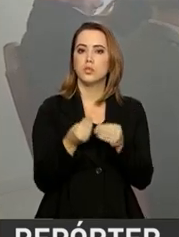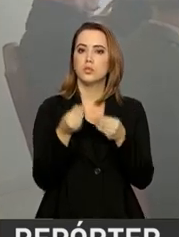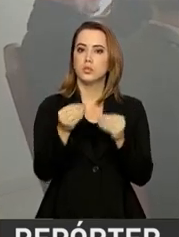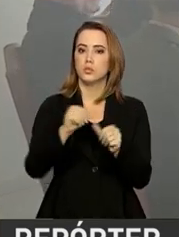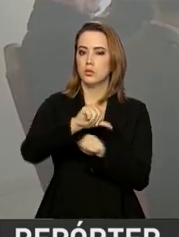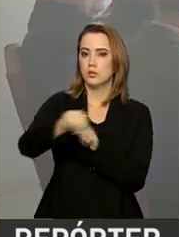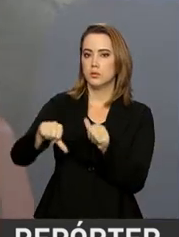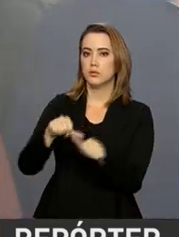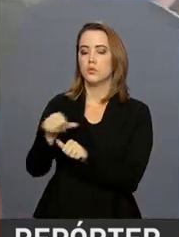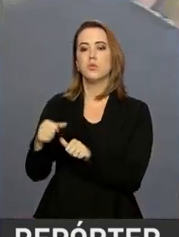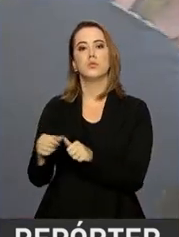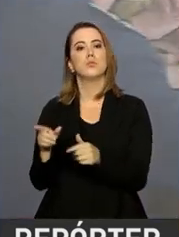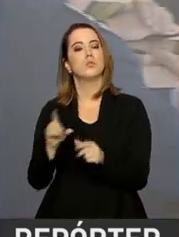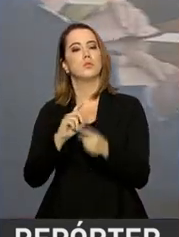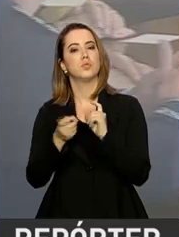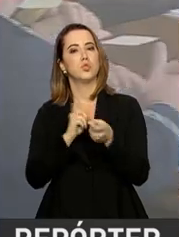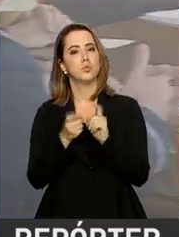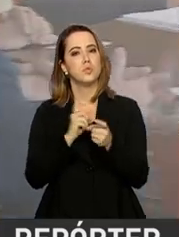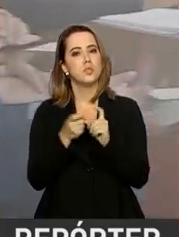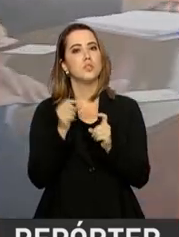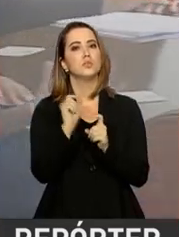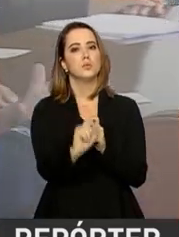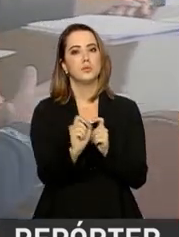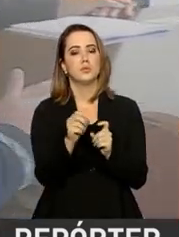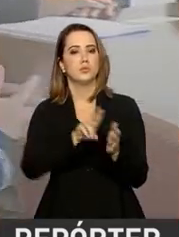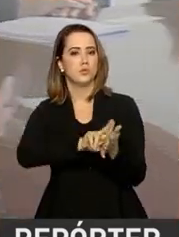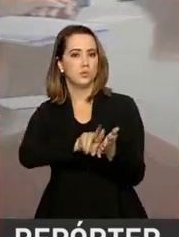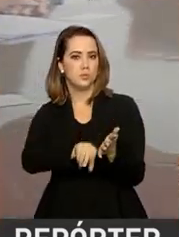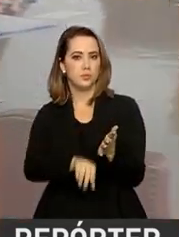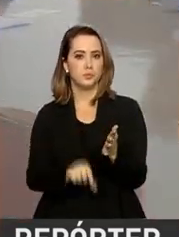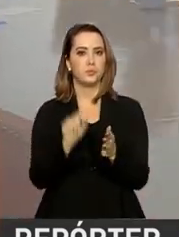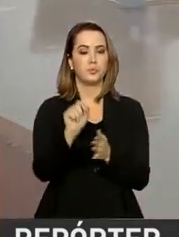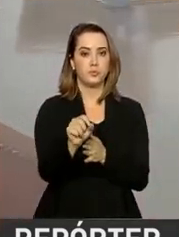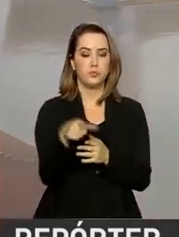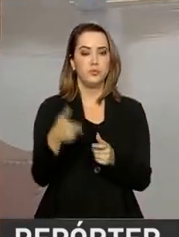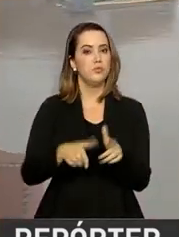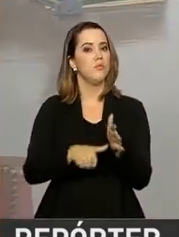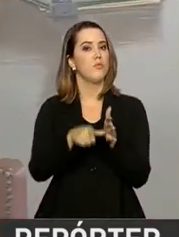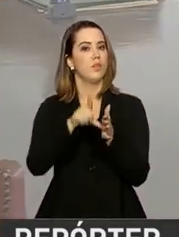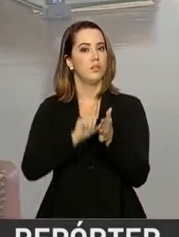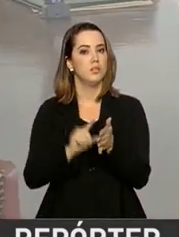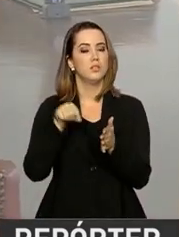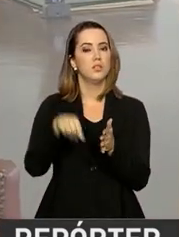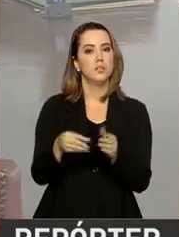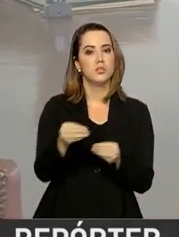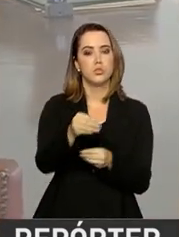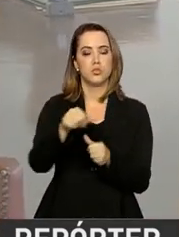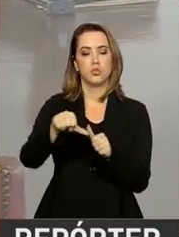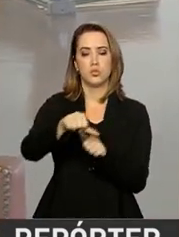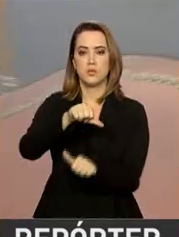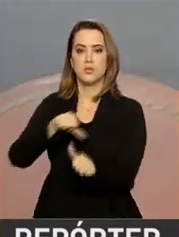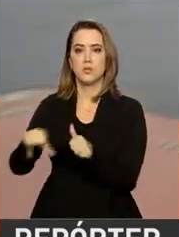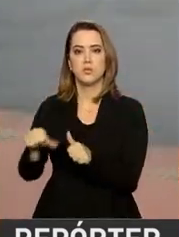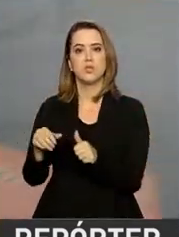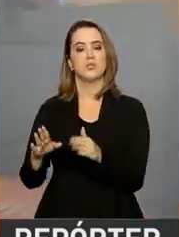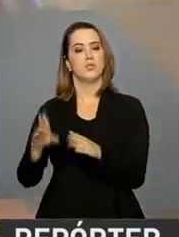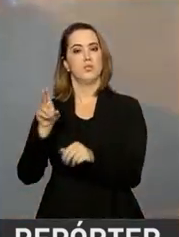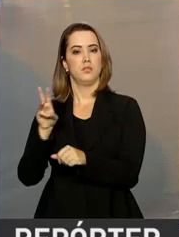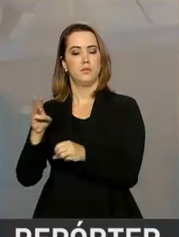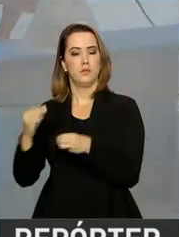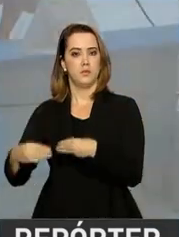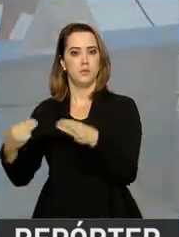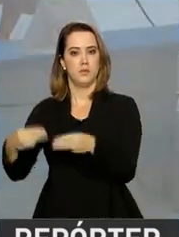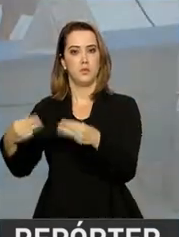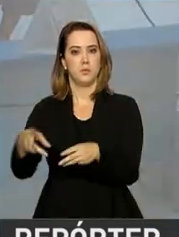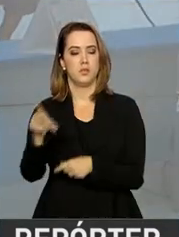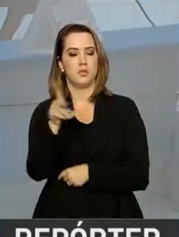como a promoção de oficiais e a transferência paraa reserva essas competências haviam sido transferidas ao ministro da Defesa no ano